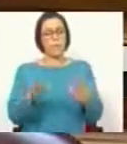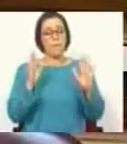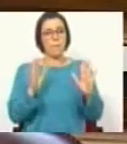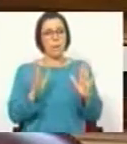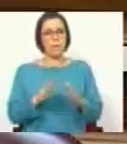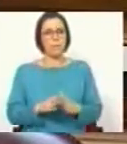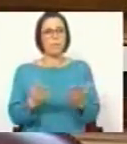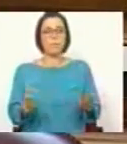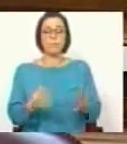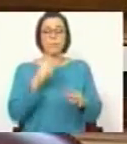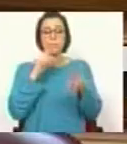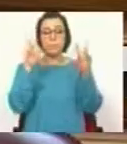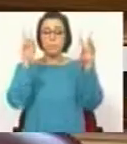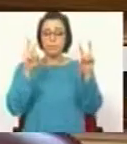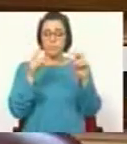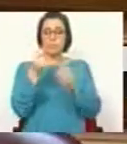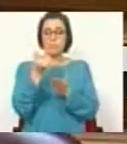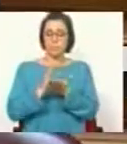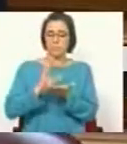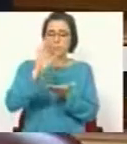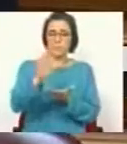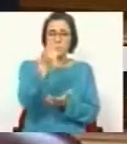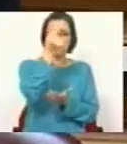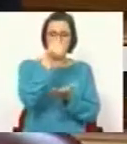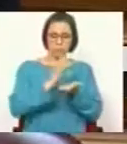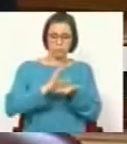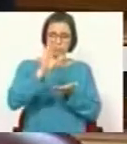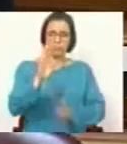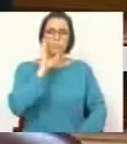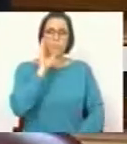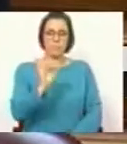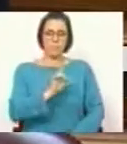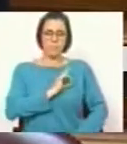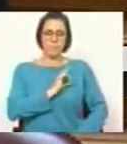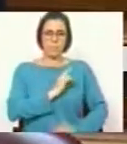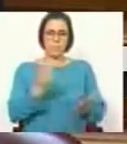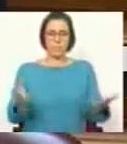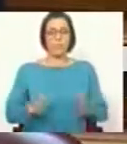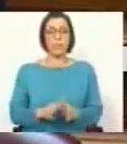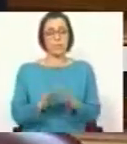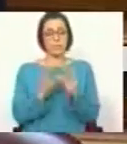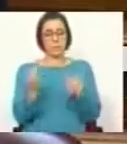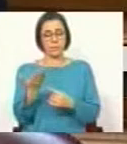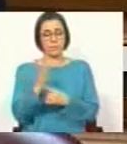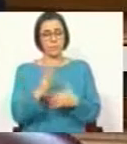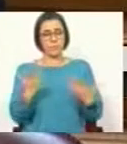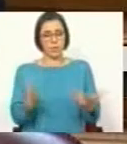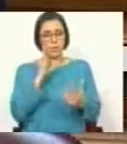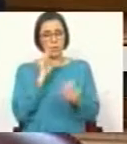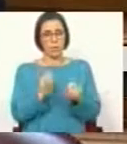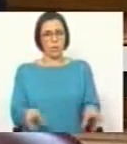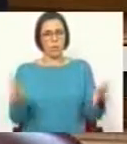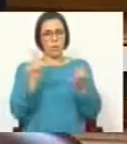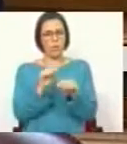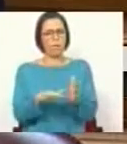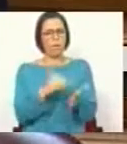depois, quando se trata de injetar capital na banca privada, como é o caso agora do novo banco,